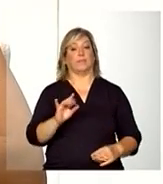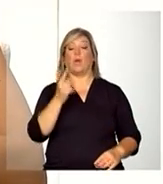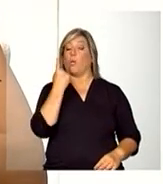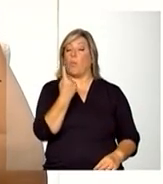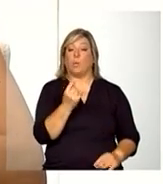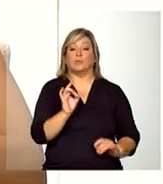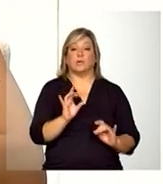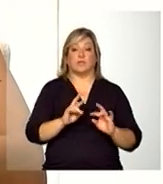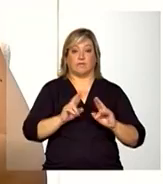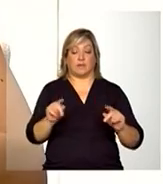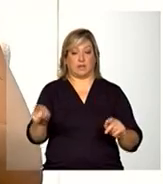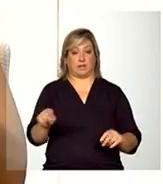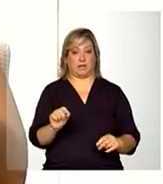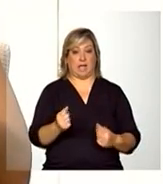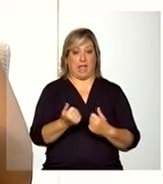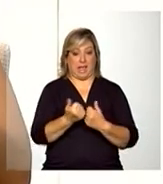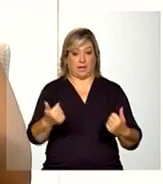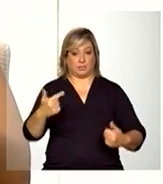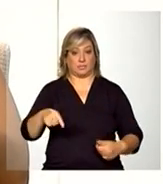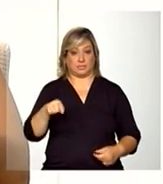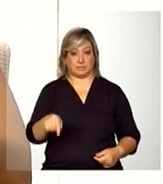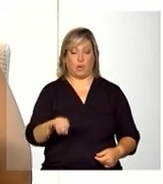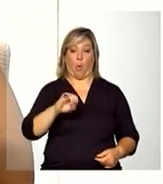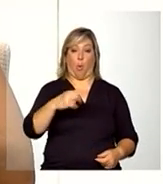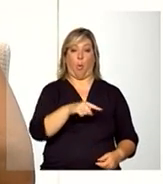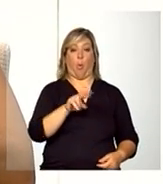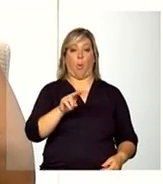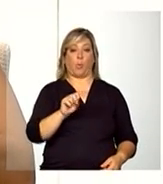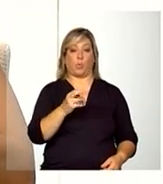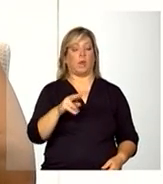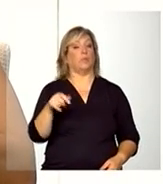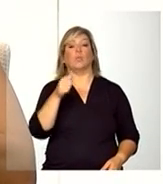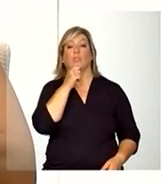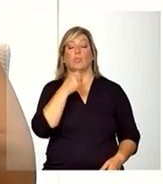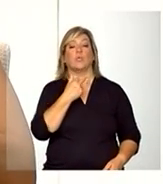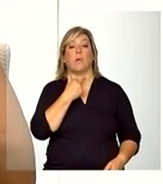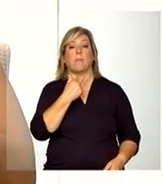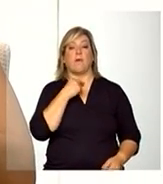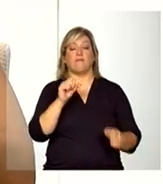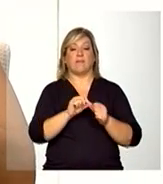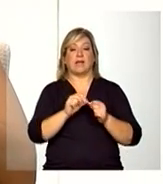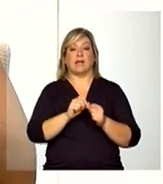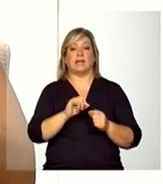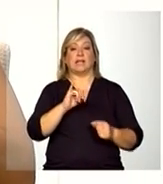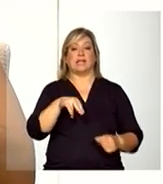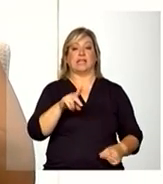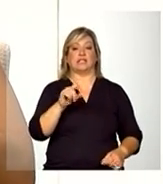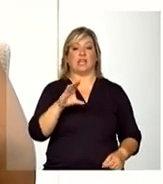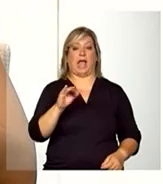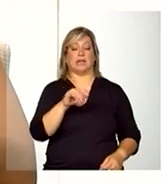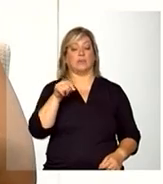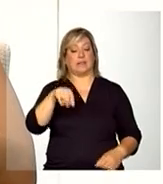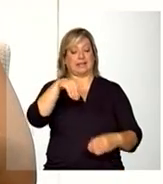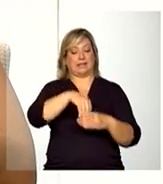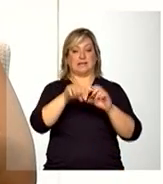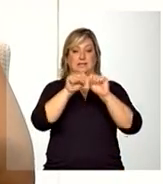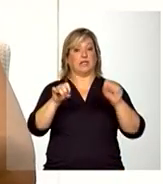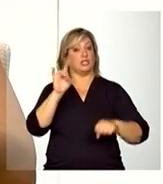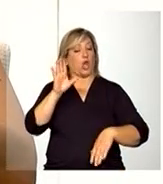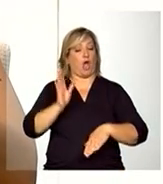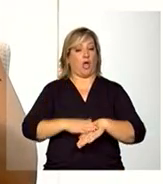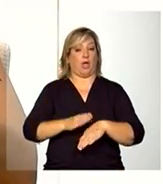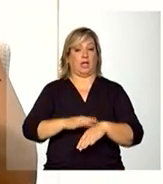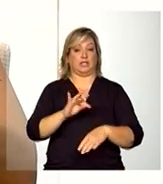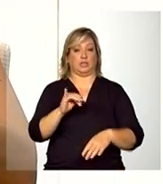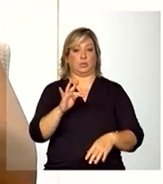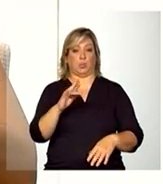o adjunto e o usuário não tem o passo de fazer a indicação do Adjunto no sistema porque isso só é feito pelo titular então